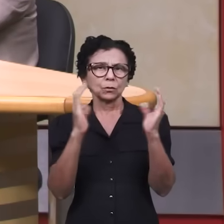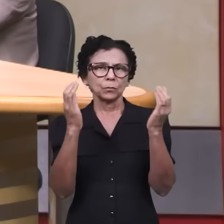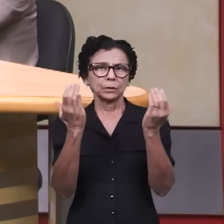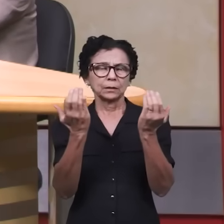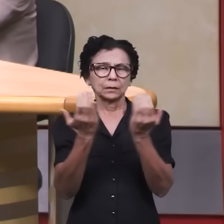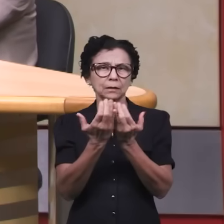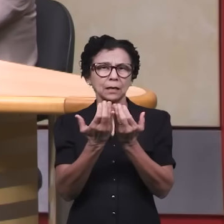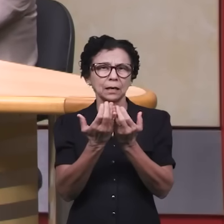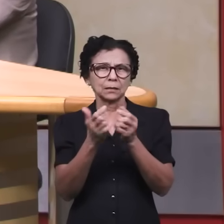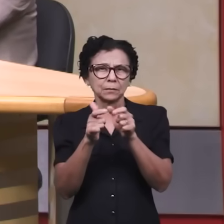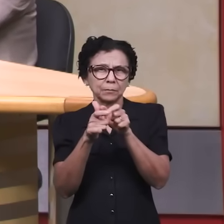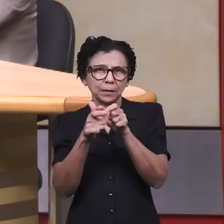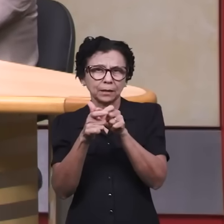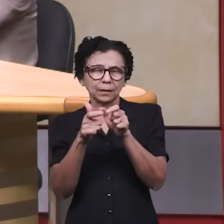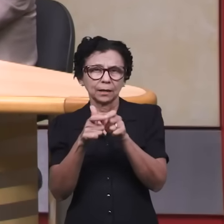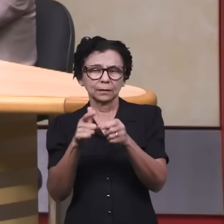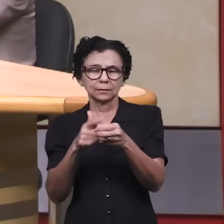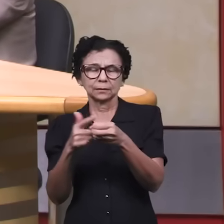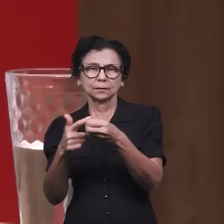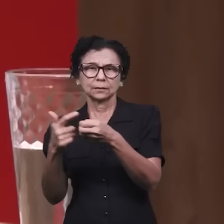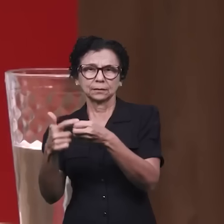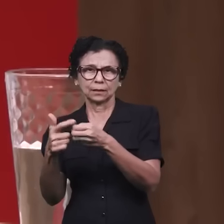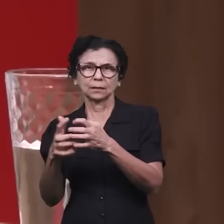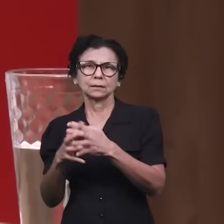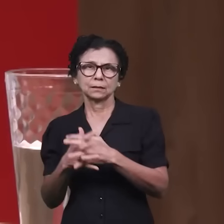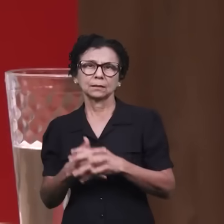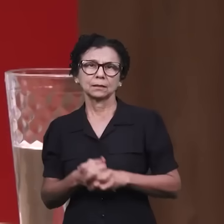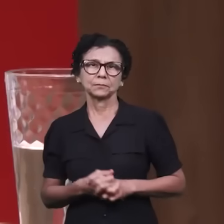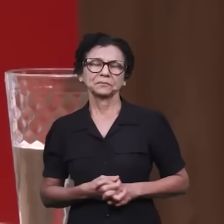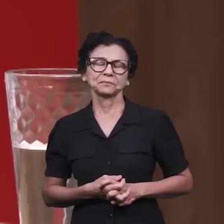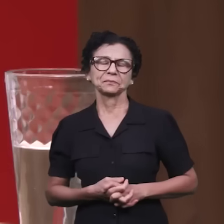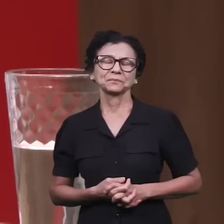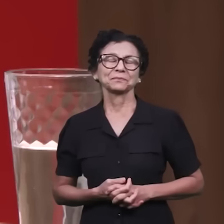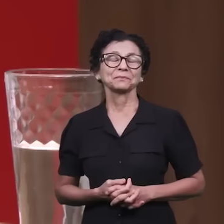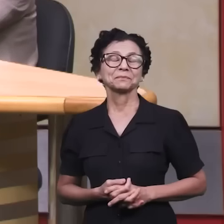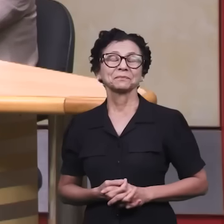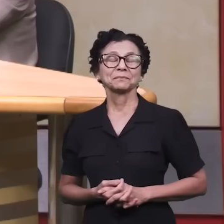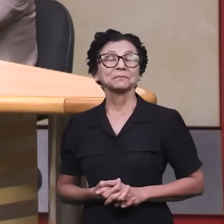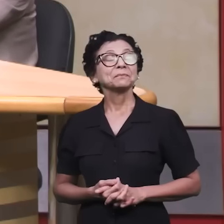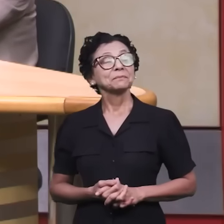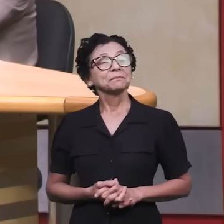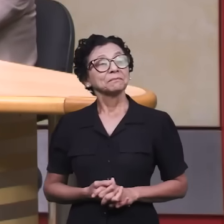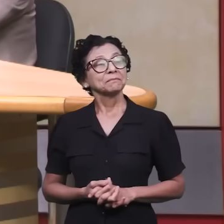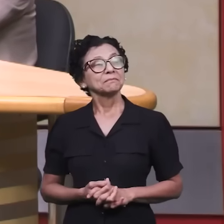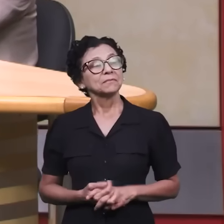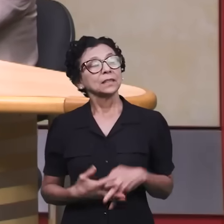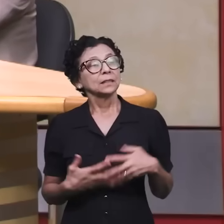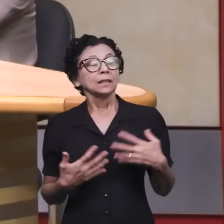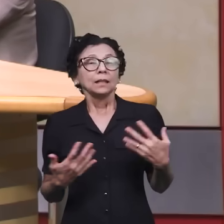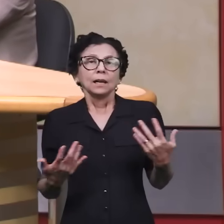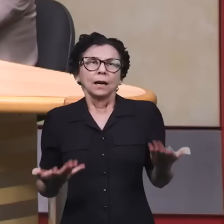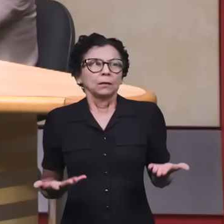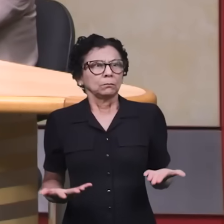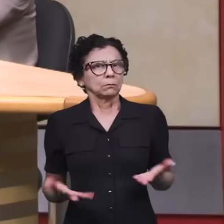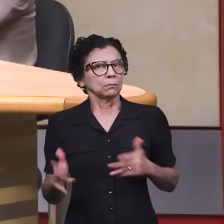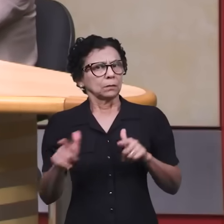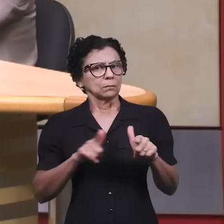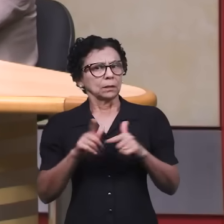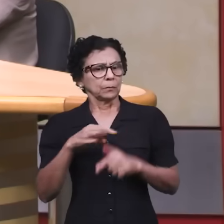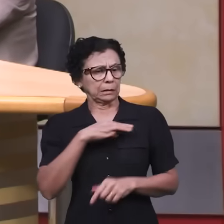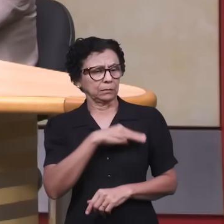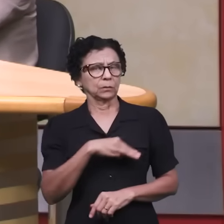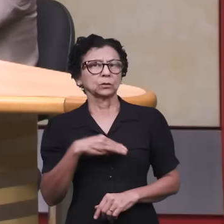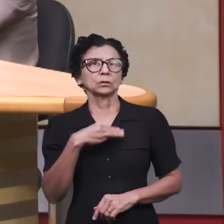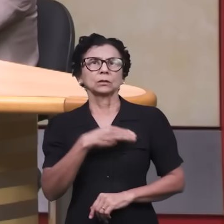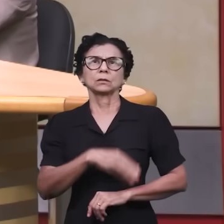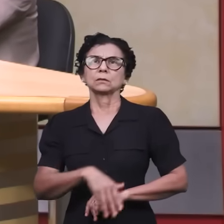pequenas cidades que estão ali. Com aqueles costumes deles mesmo. Exatamente, perfeitamente. Muito bom. Não deixa de ser um